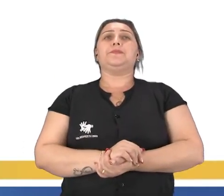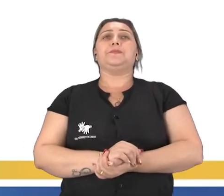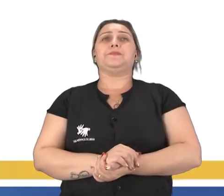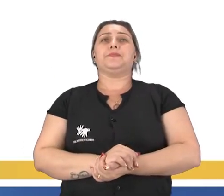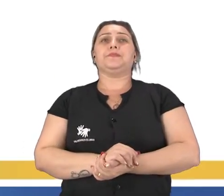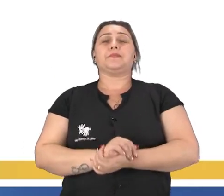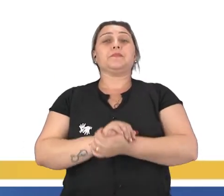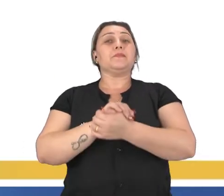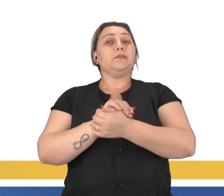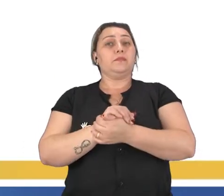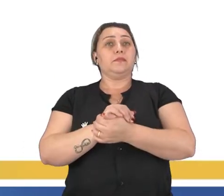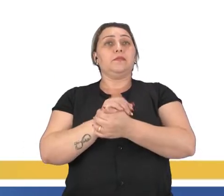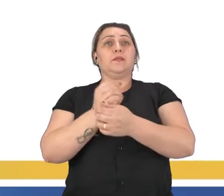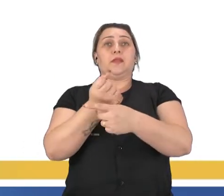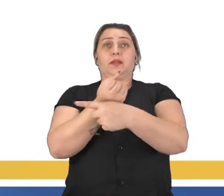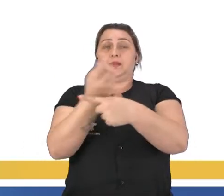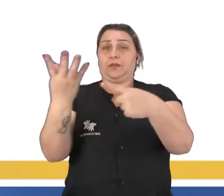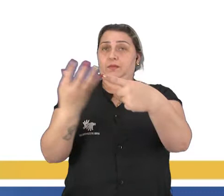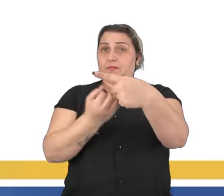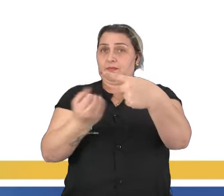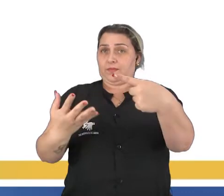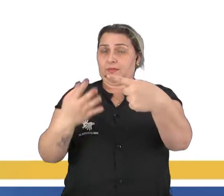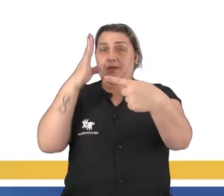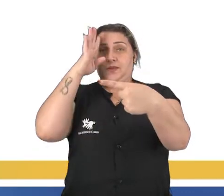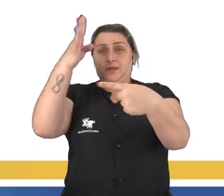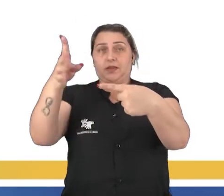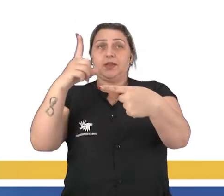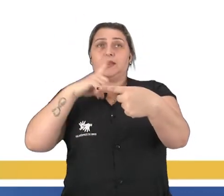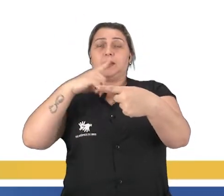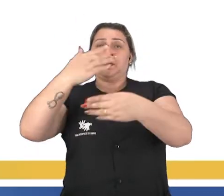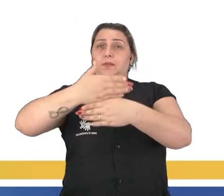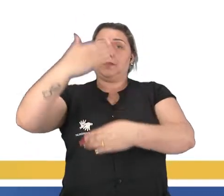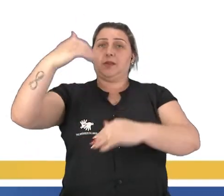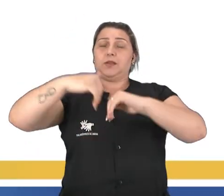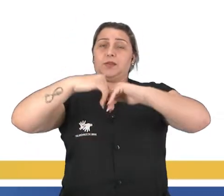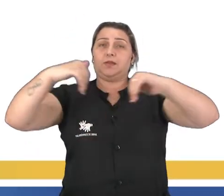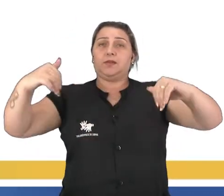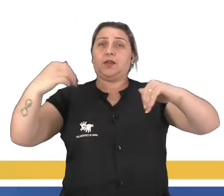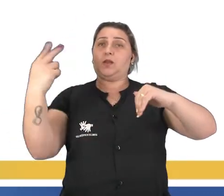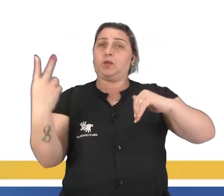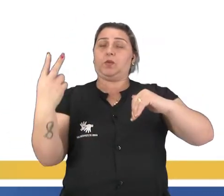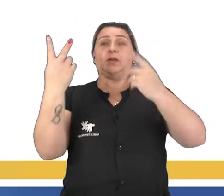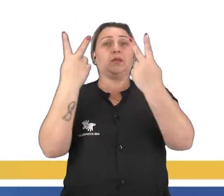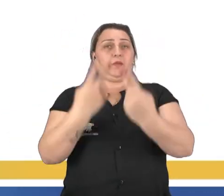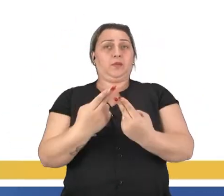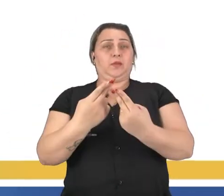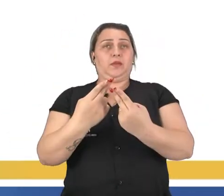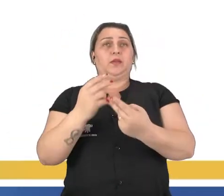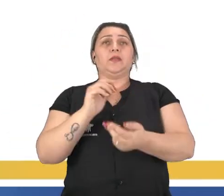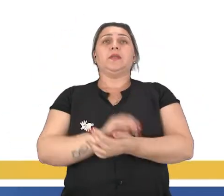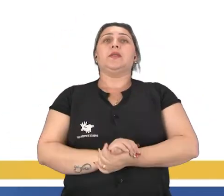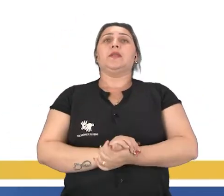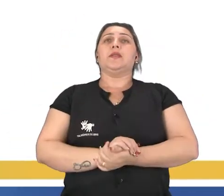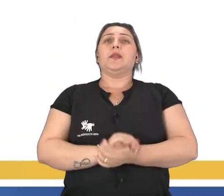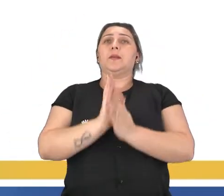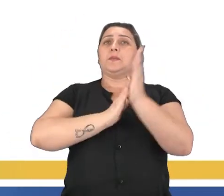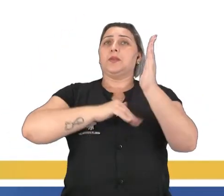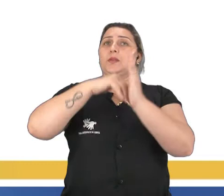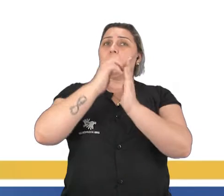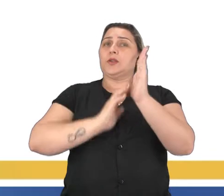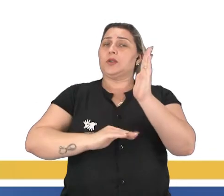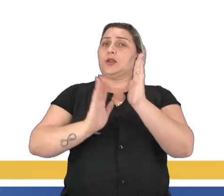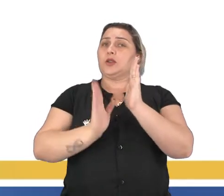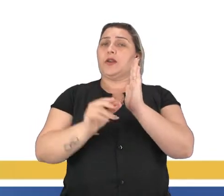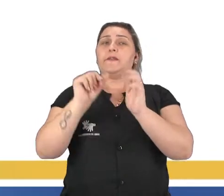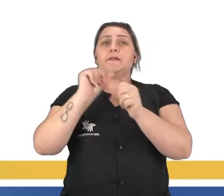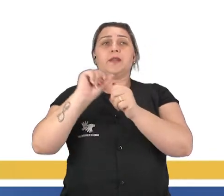Só que, em uma das situações da cena principal, há uma parede dividida em 2 partes iguais. Em uma delas, a pintura já foi